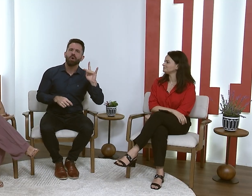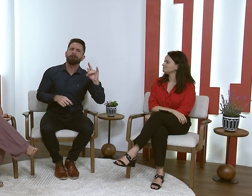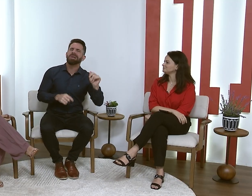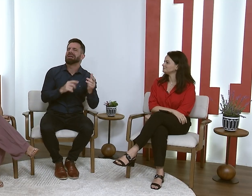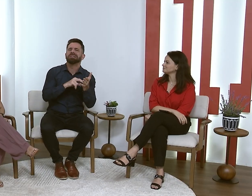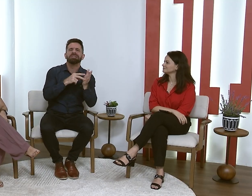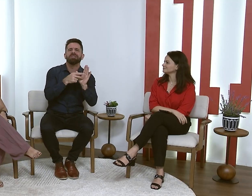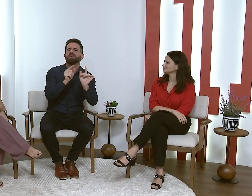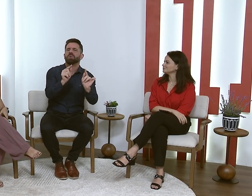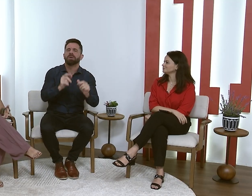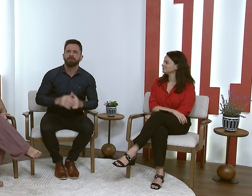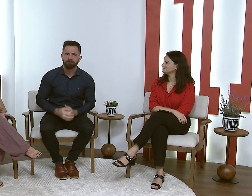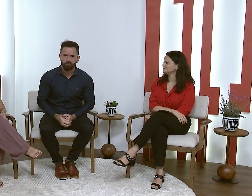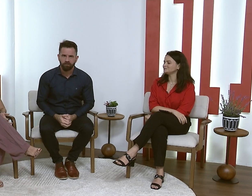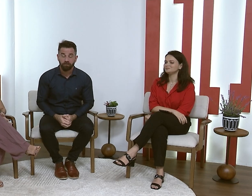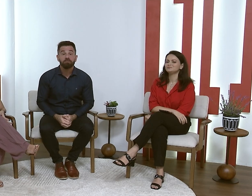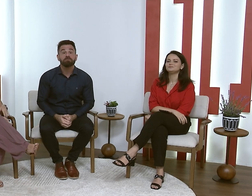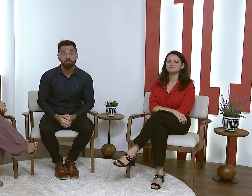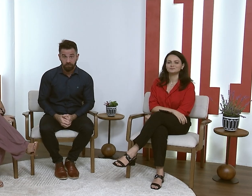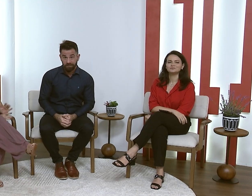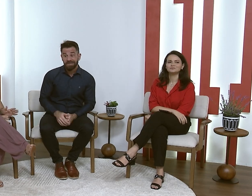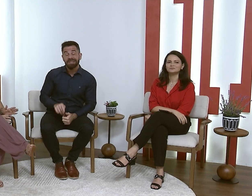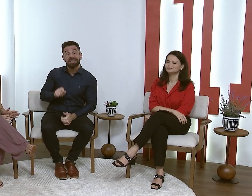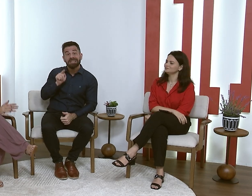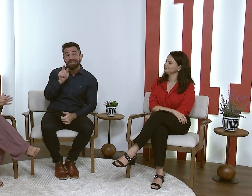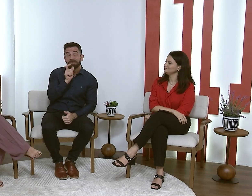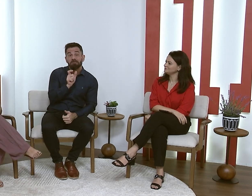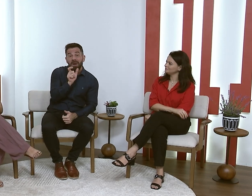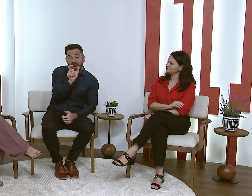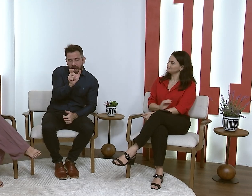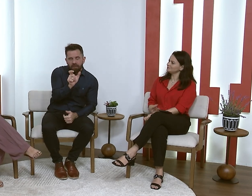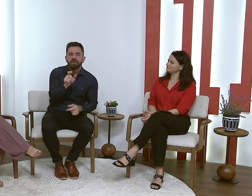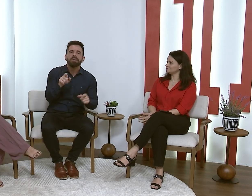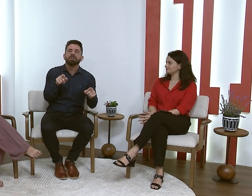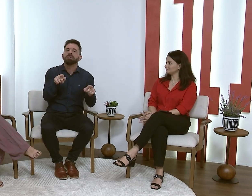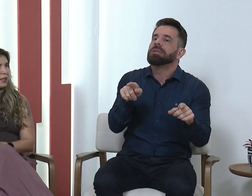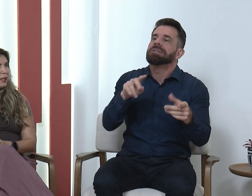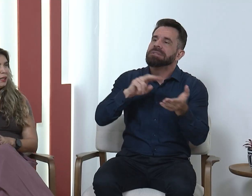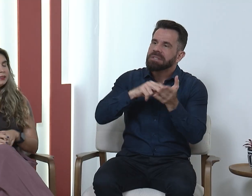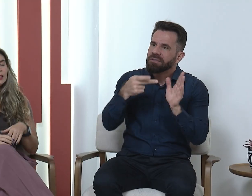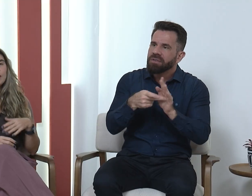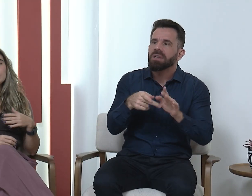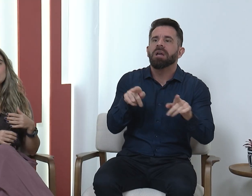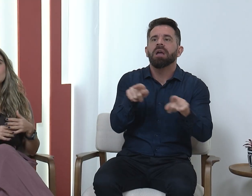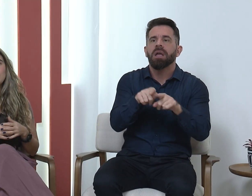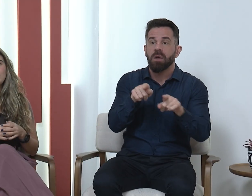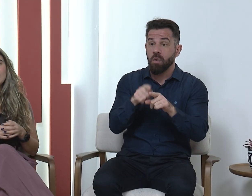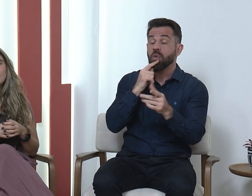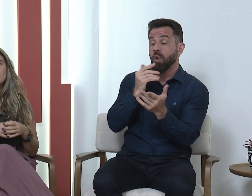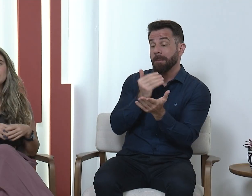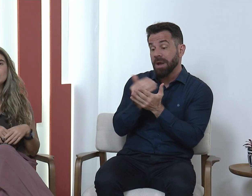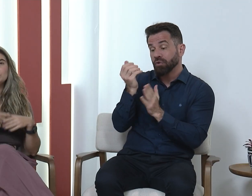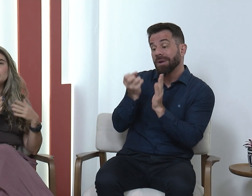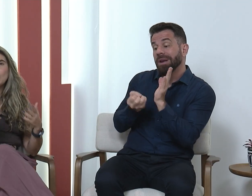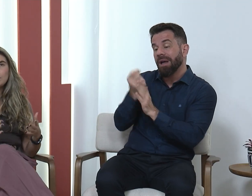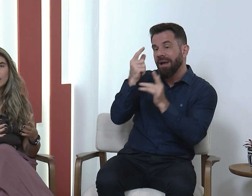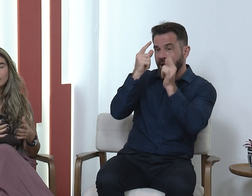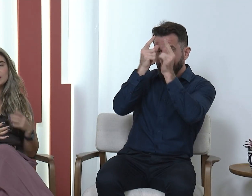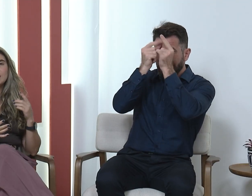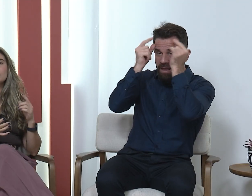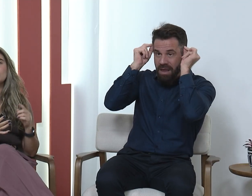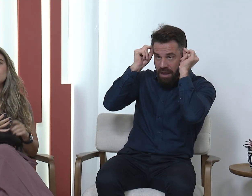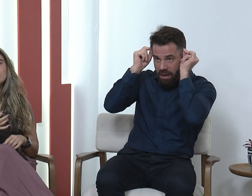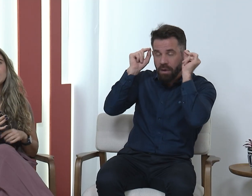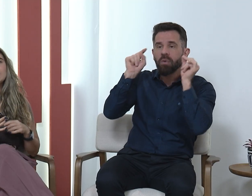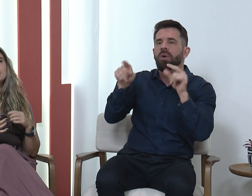termo misantropia, ele vem do grego e ele significa literalmente aversão à humanidade. Então, a misantropia é aquela aversão a tudo que é humano,